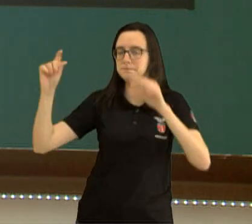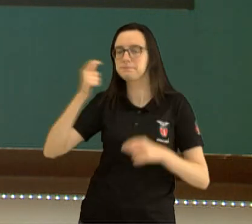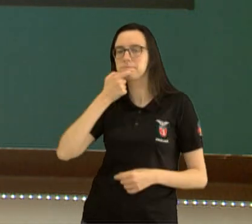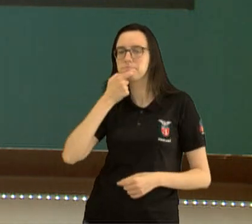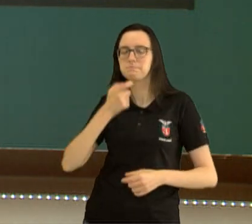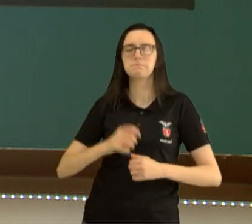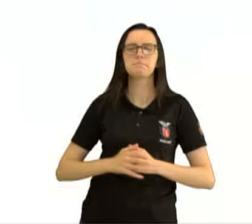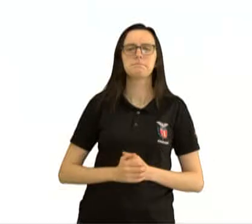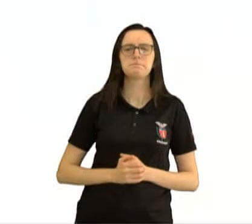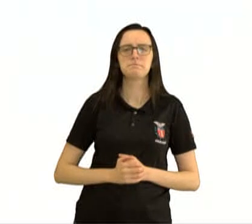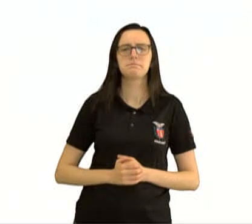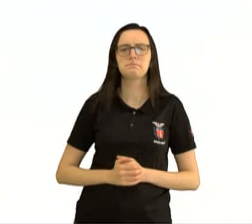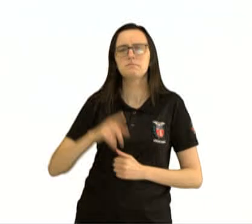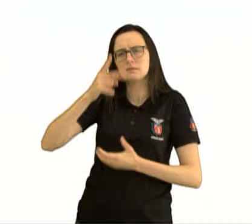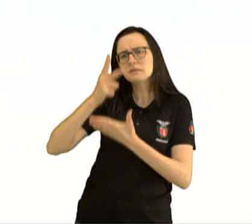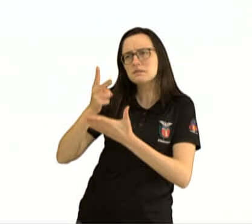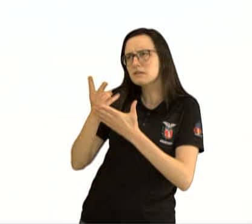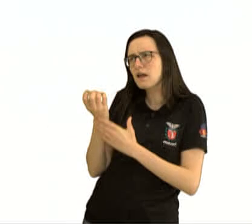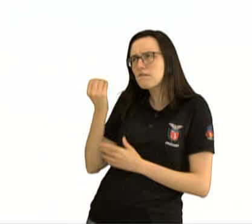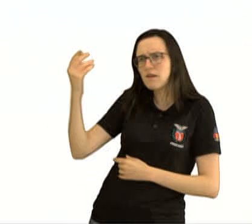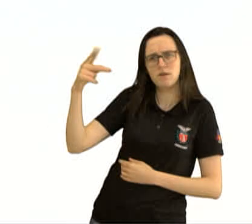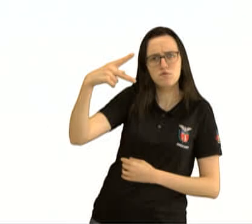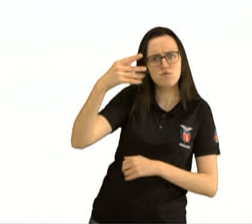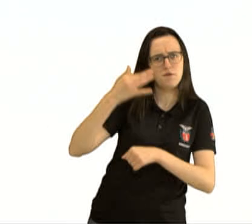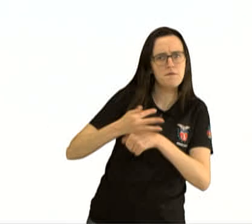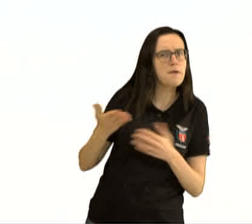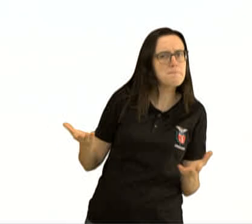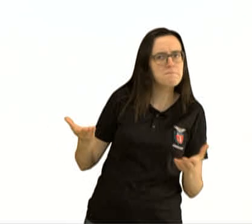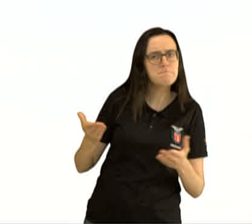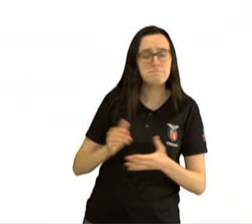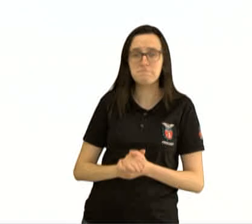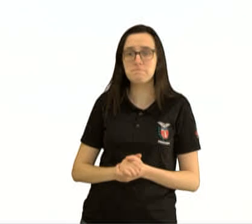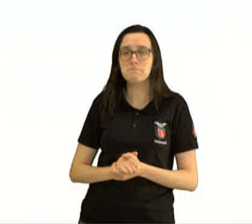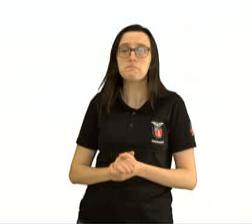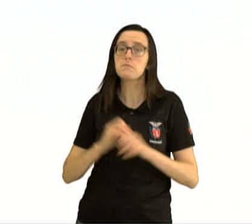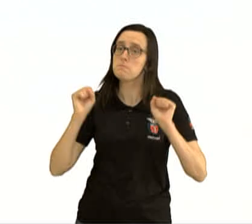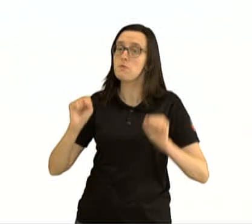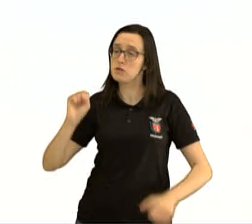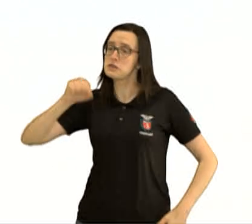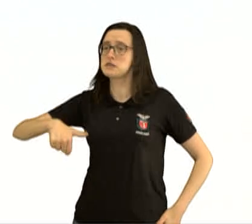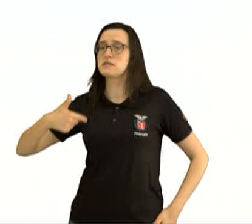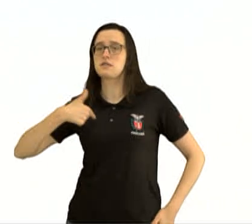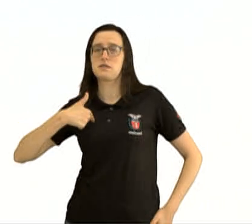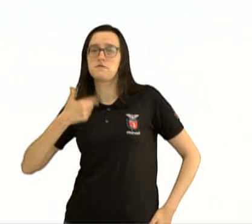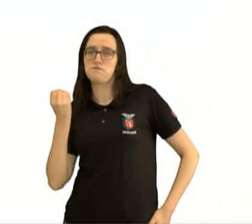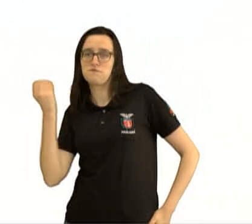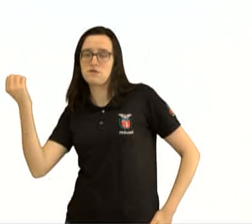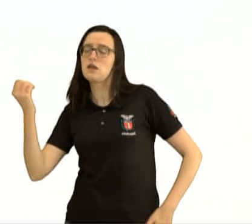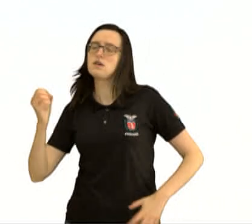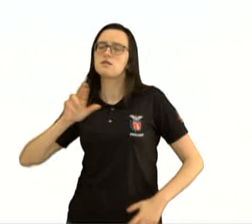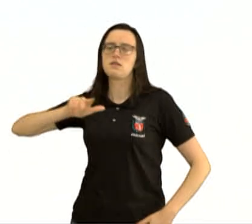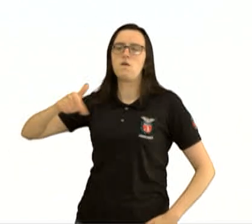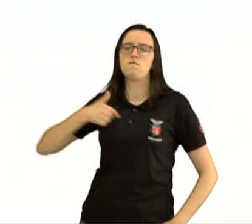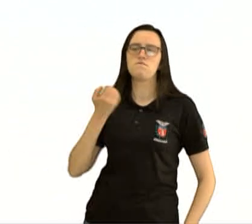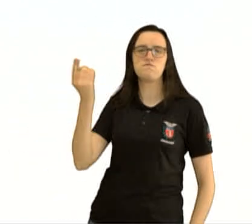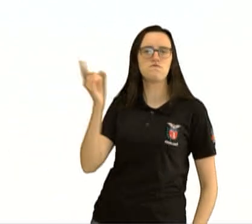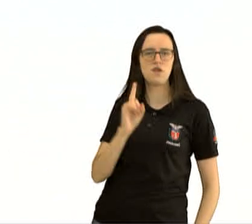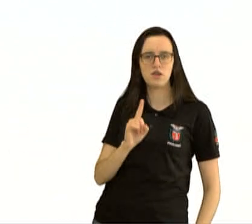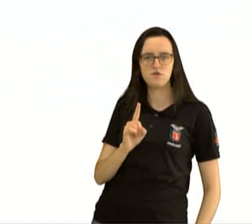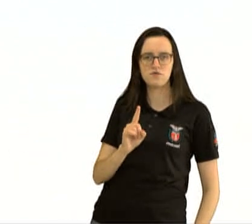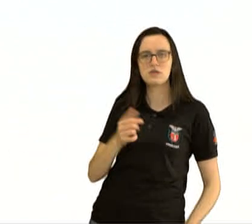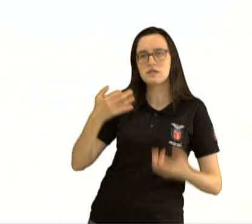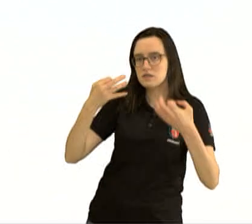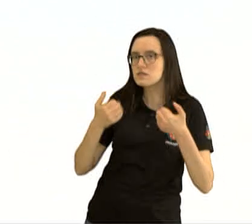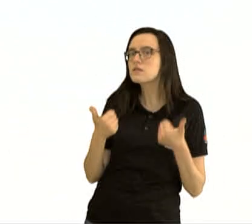on your vacation? Você sempre viaja nas suas férias? Yes, I do. No, I don't. Caso você tenha dado uma resposta completa, é só você repetir o